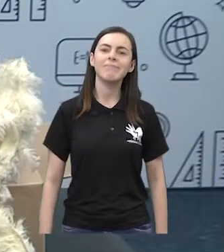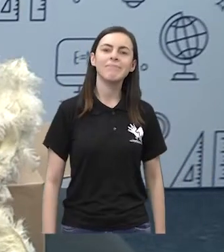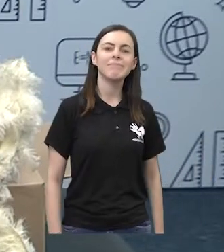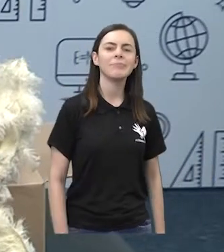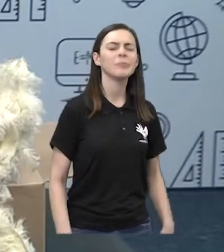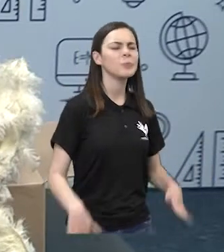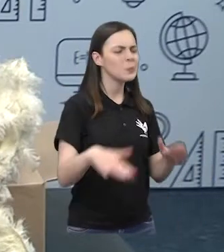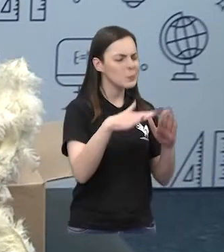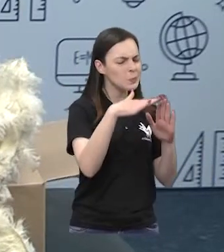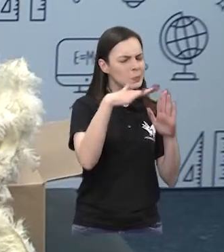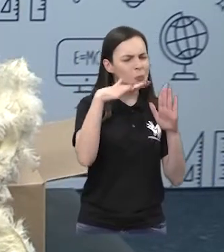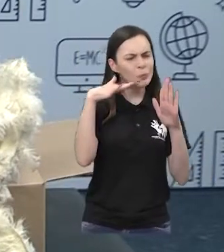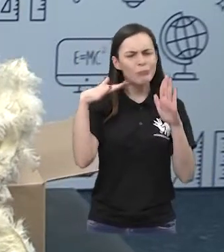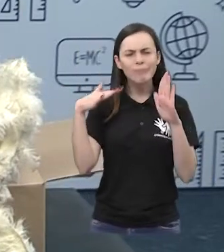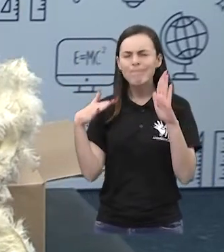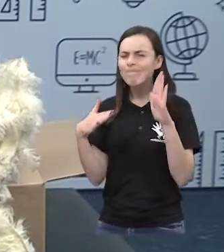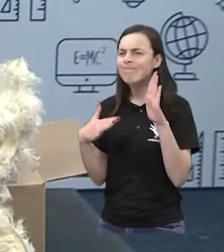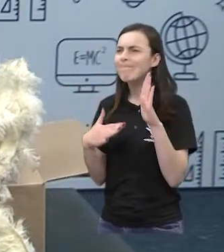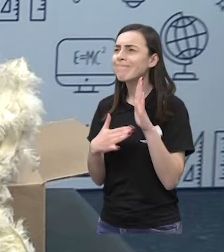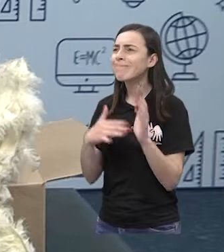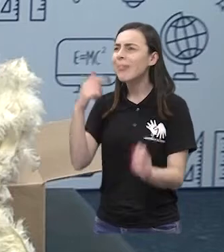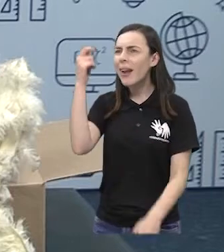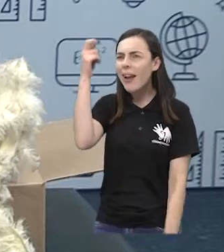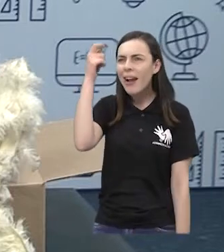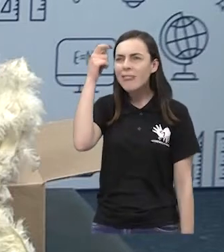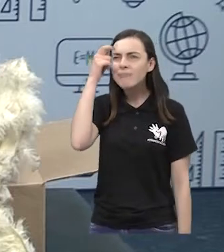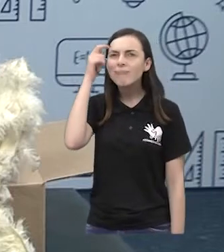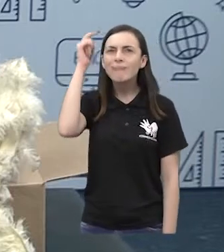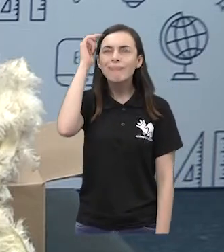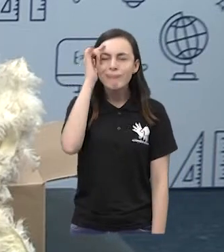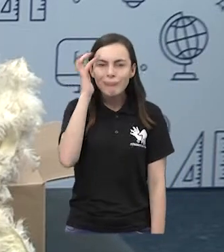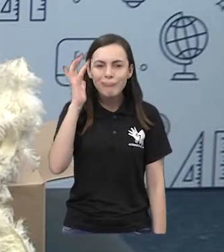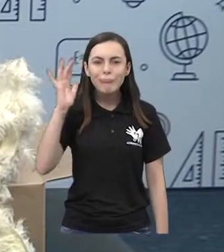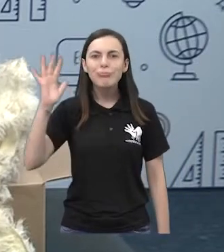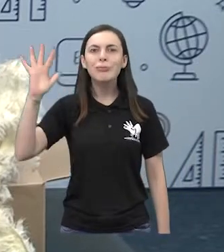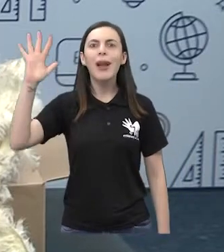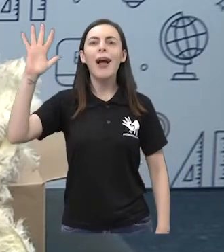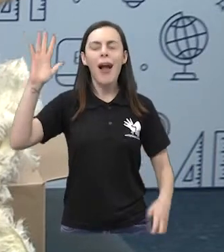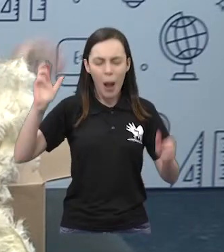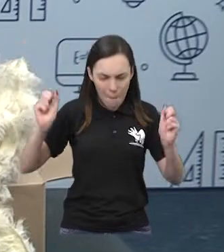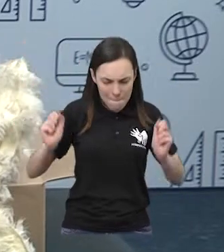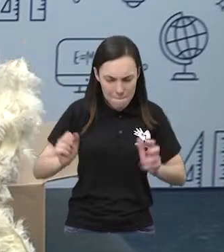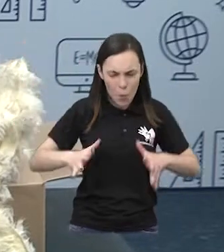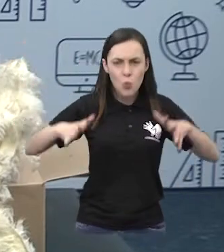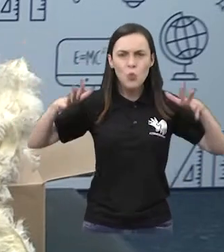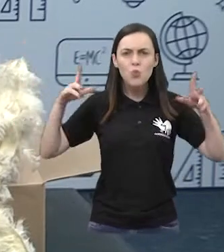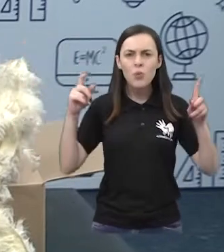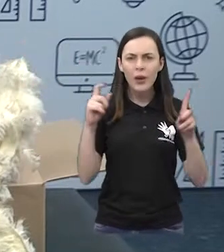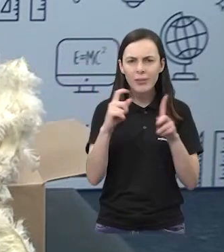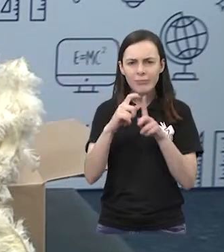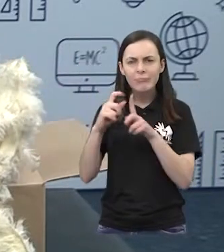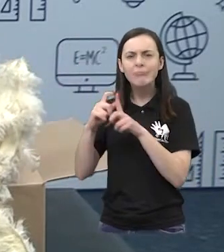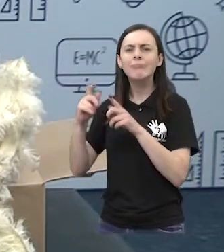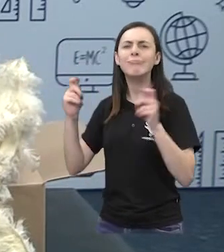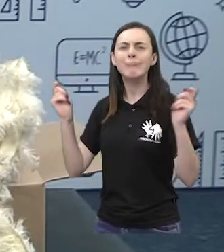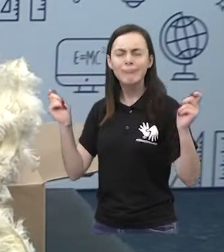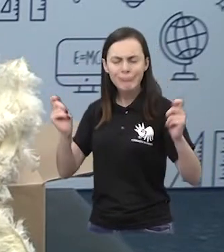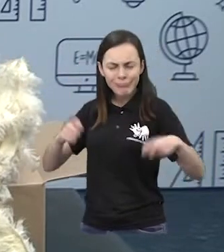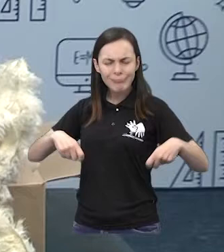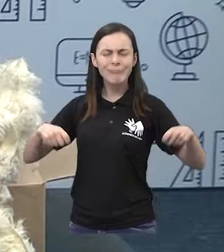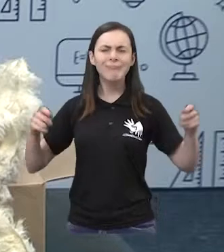assim tudo tudo tudo pode no meu pensamento mágicas palavras